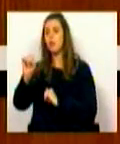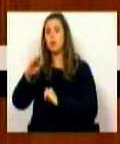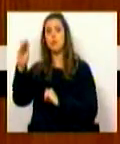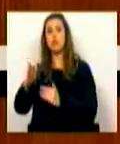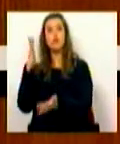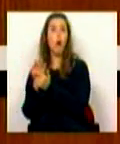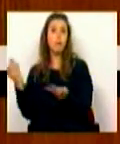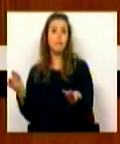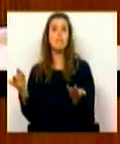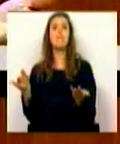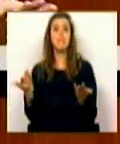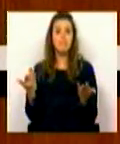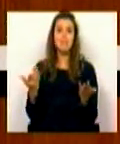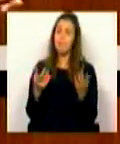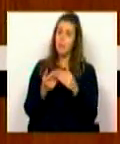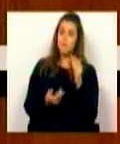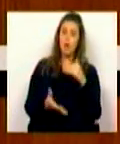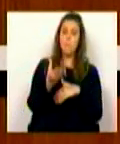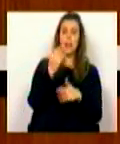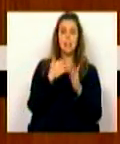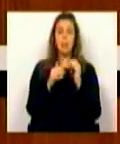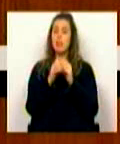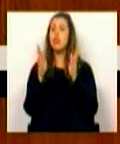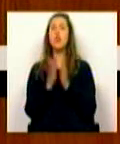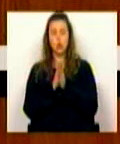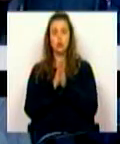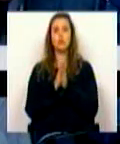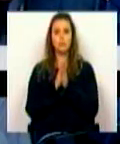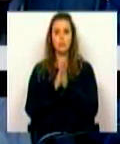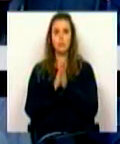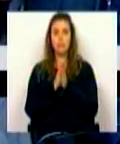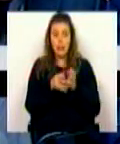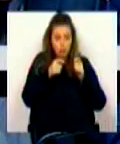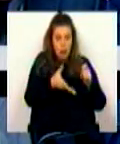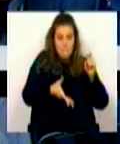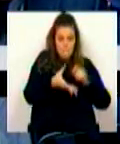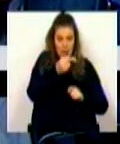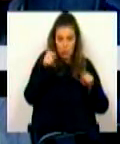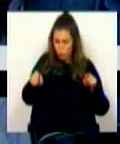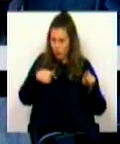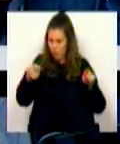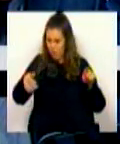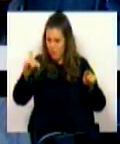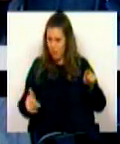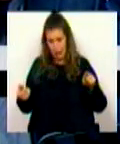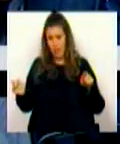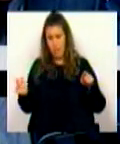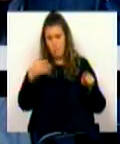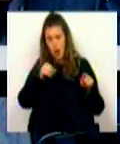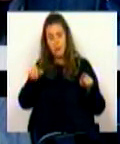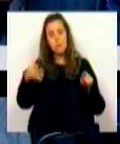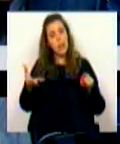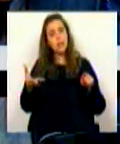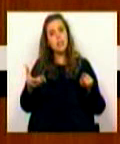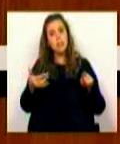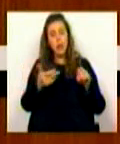Ou seja, estamos a crescer mais que a média de todos, estamos a investir mais do que aqueles que crescem mais do que nós,